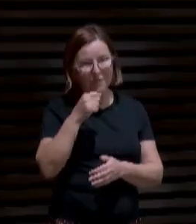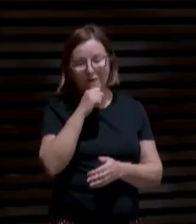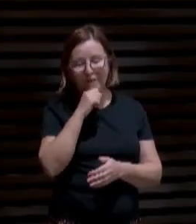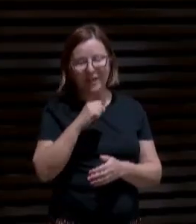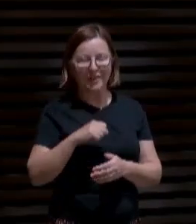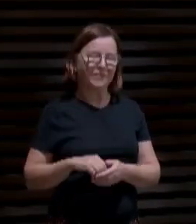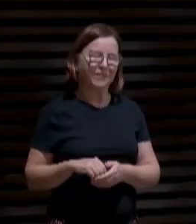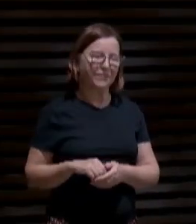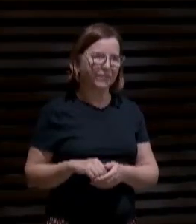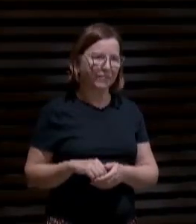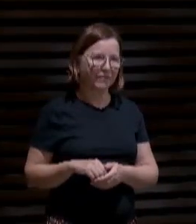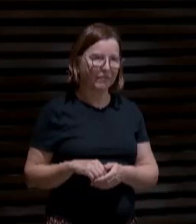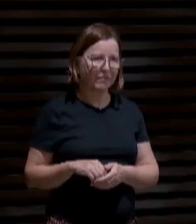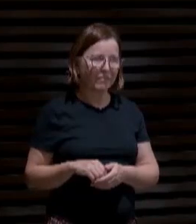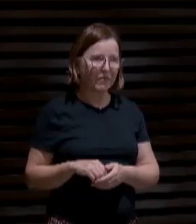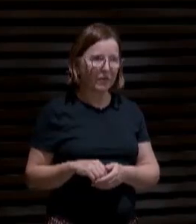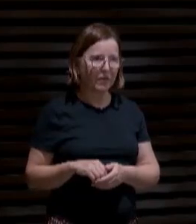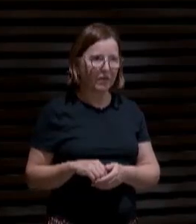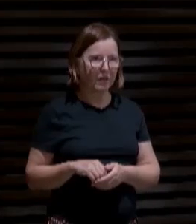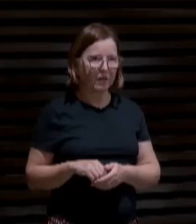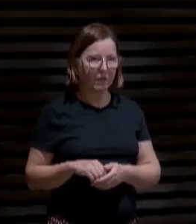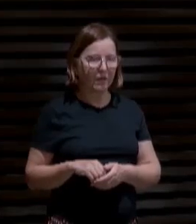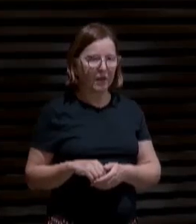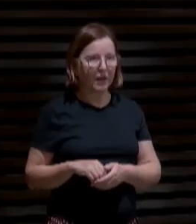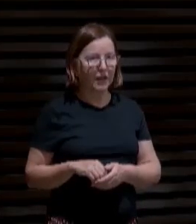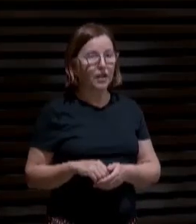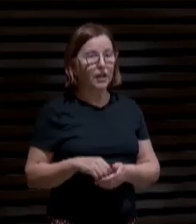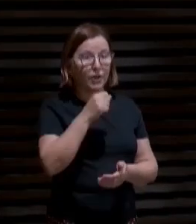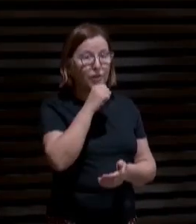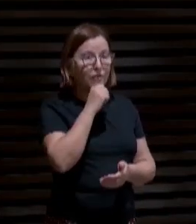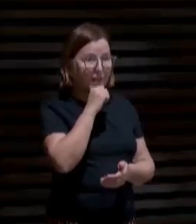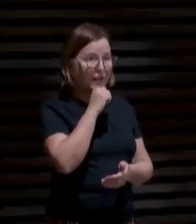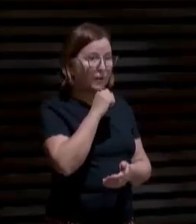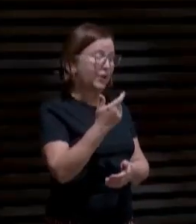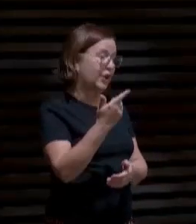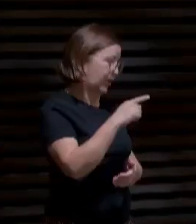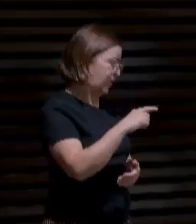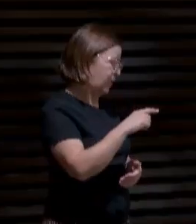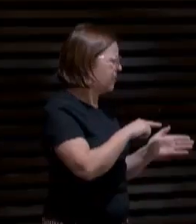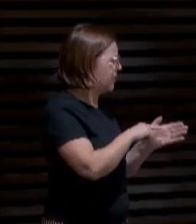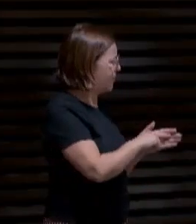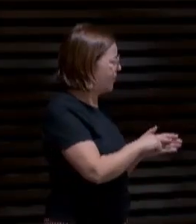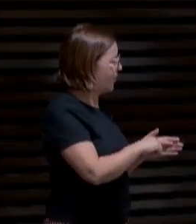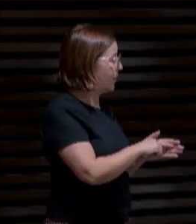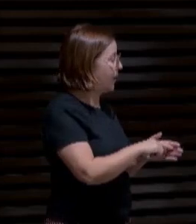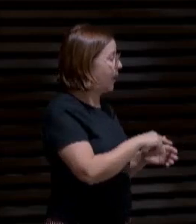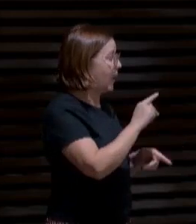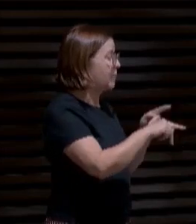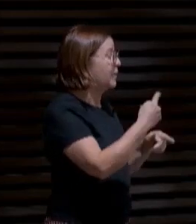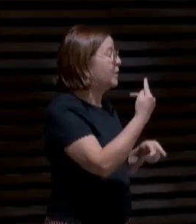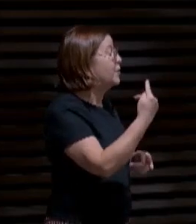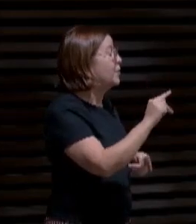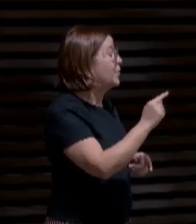Aquele homem mais velho lançou-lhe a mesma pergunta. Como são as pessoas da cidade de onde você